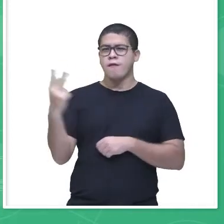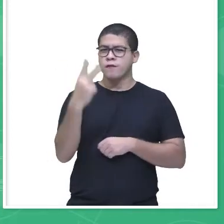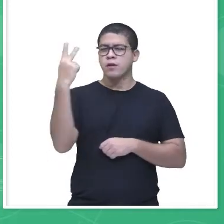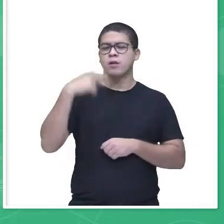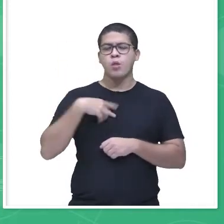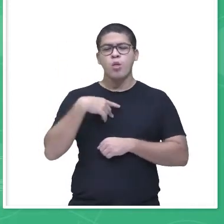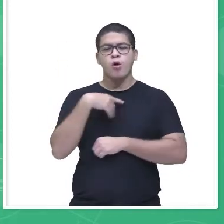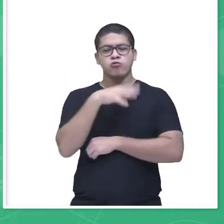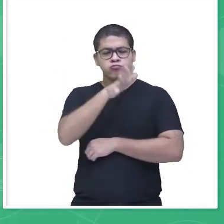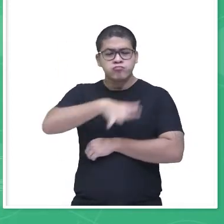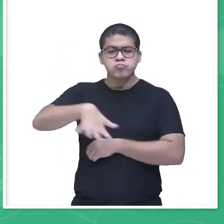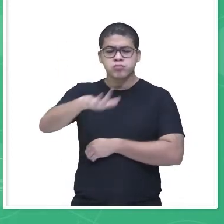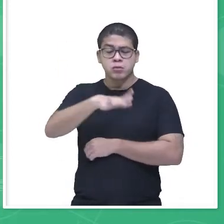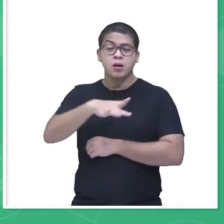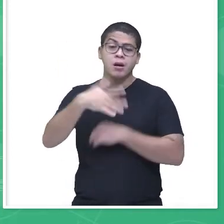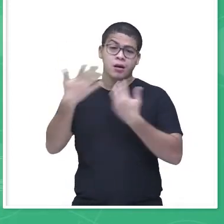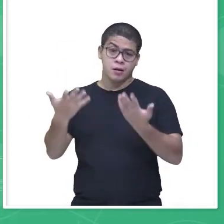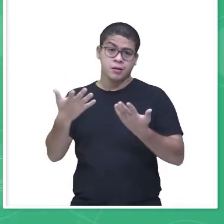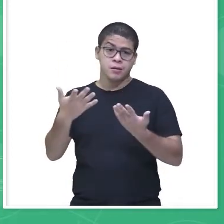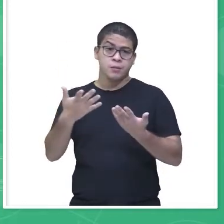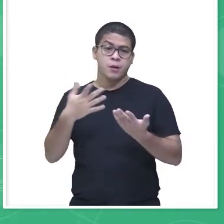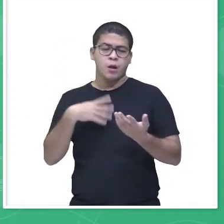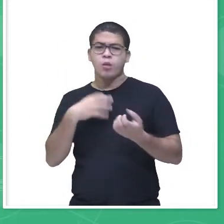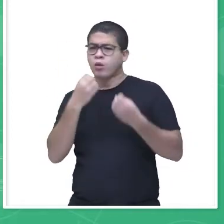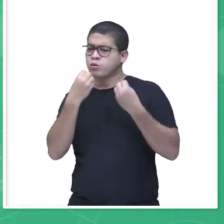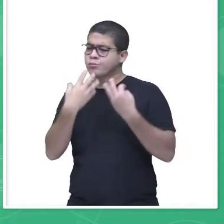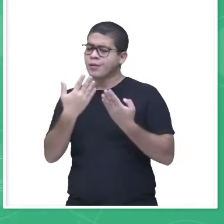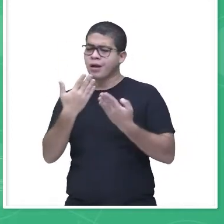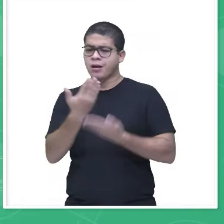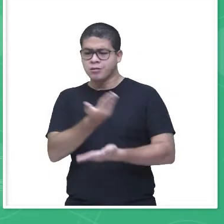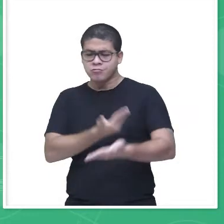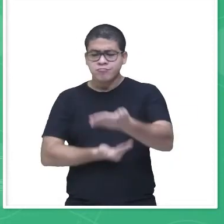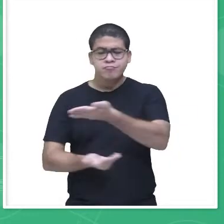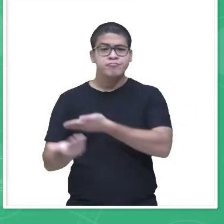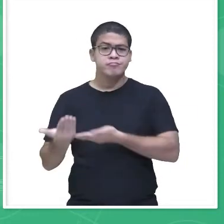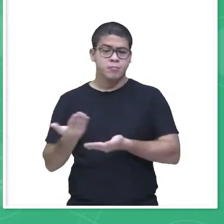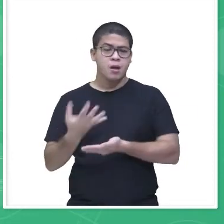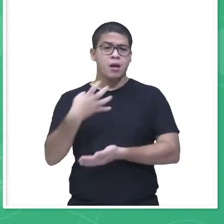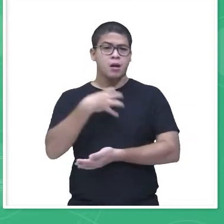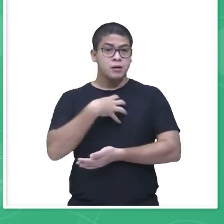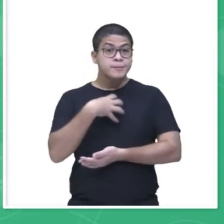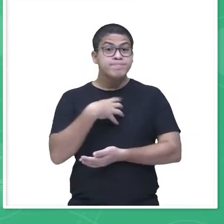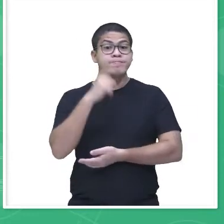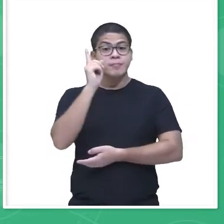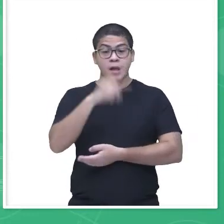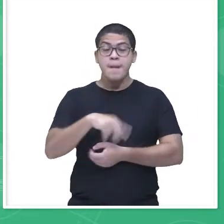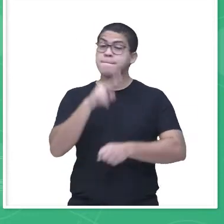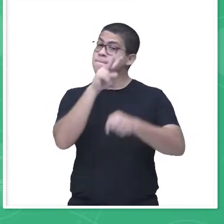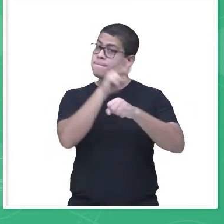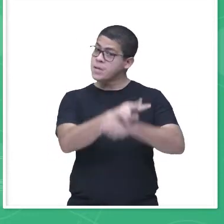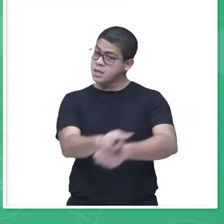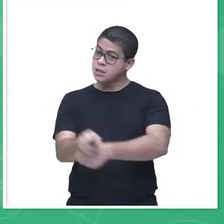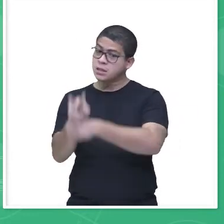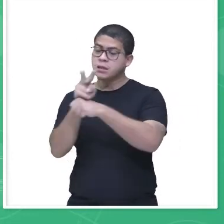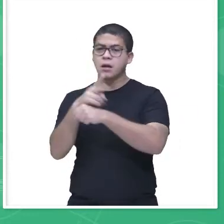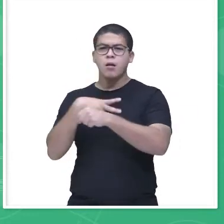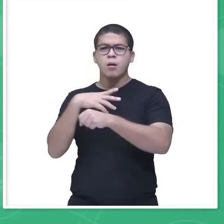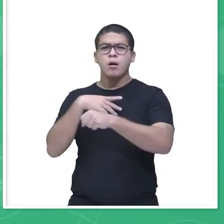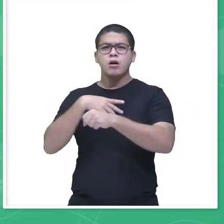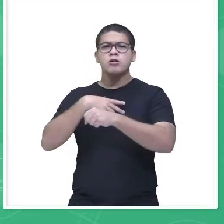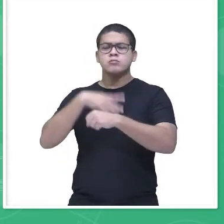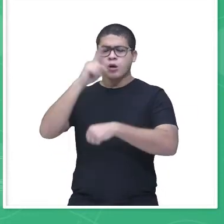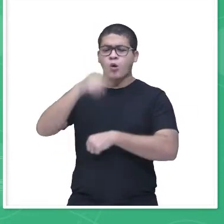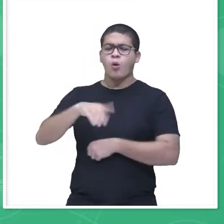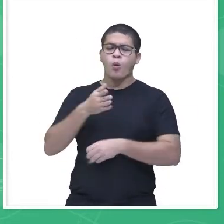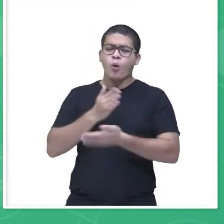gente usufrui ele para o nosso bem-estar, tá? Então, higiene ambiental, ela começa desde a nossa